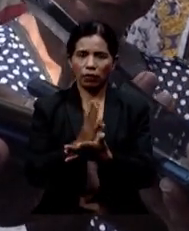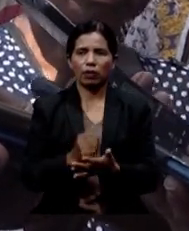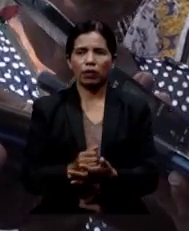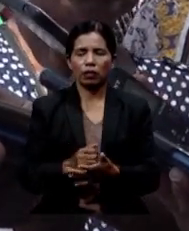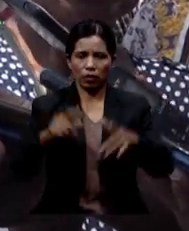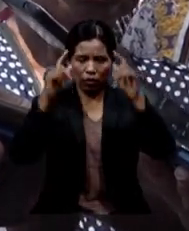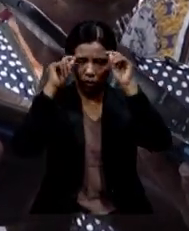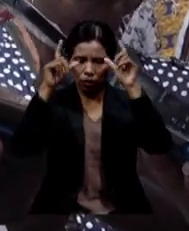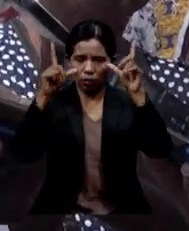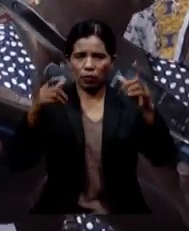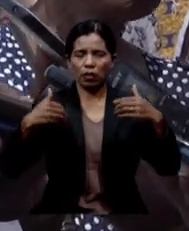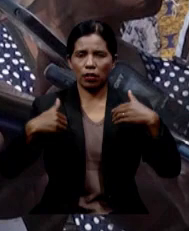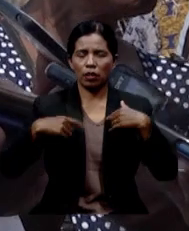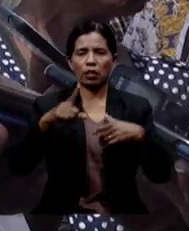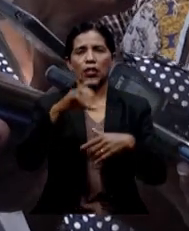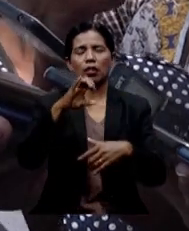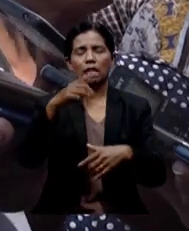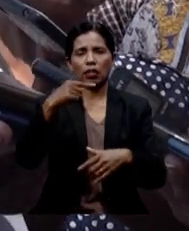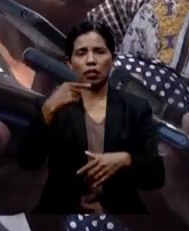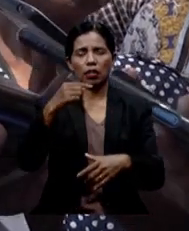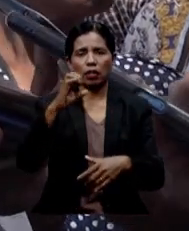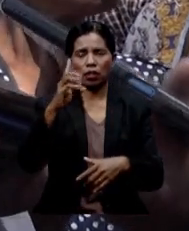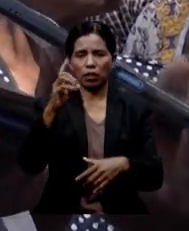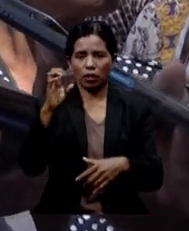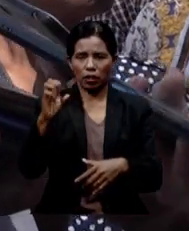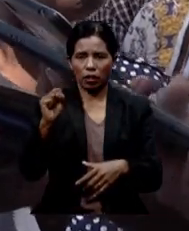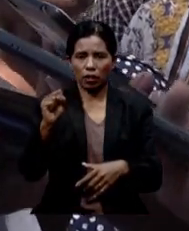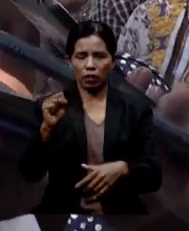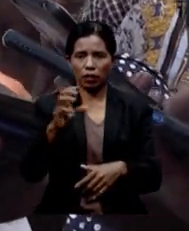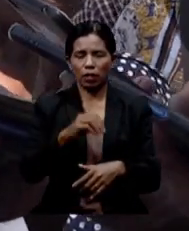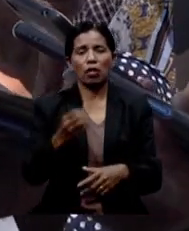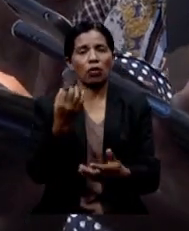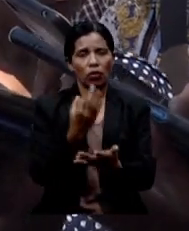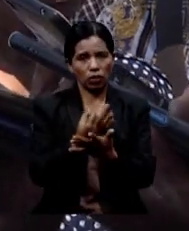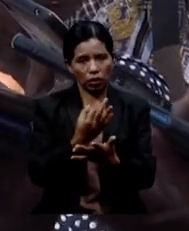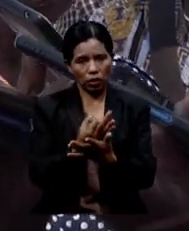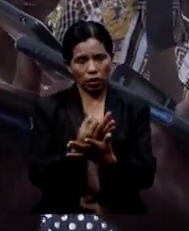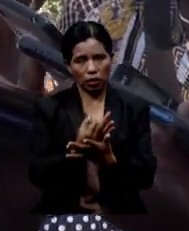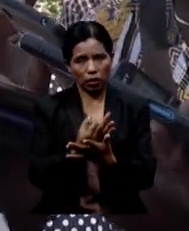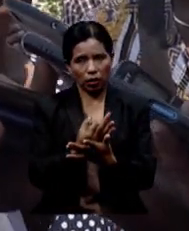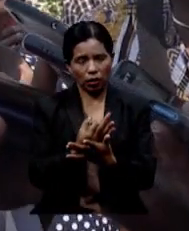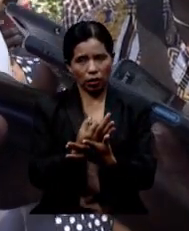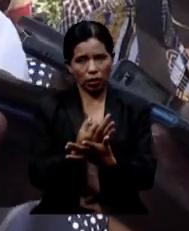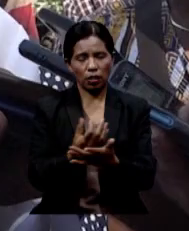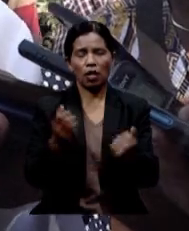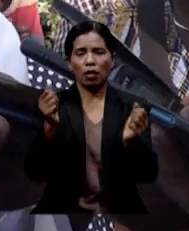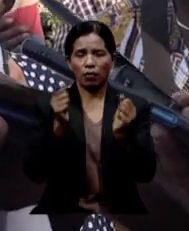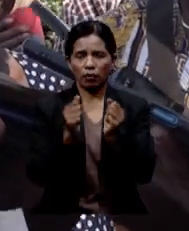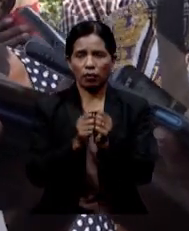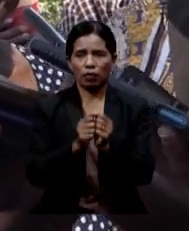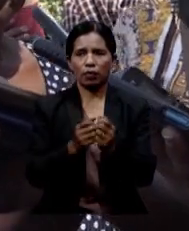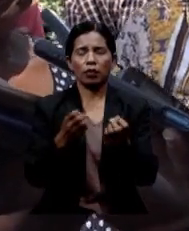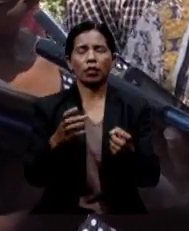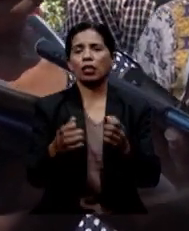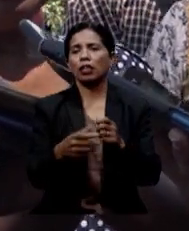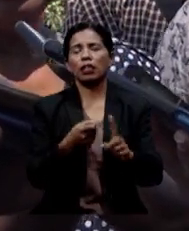Timor e a liquidez, liquidez significa quando o Ossam, né? O Ossam é o carne, liu fala em Paquistão, liu